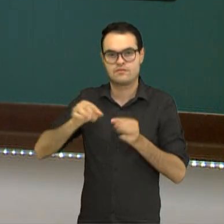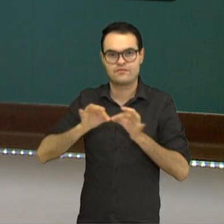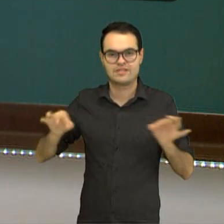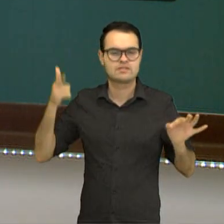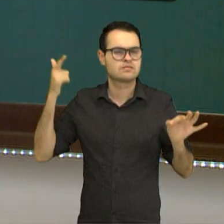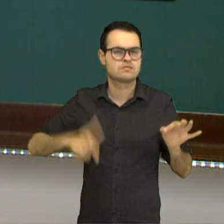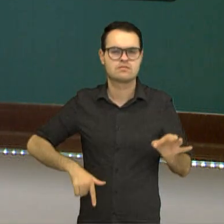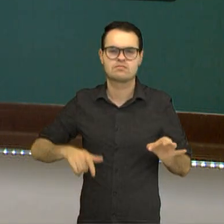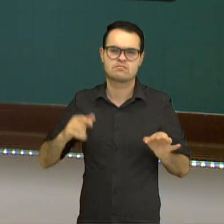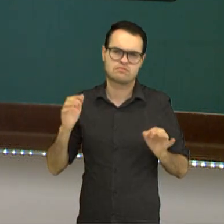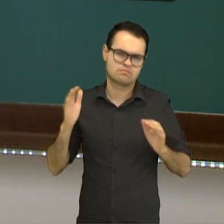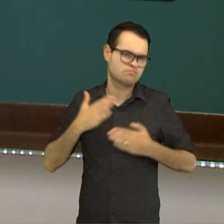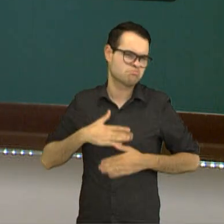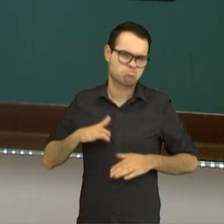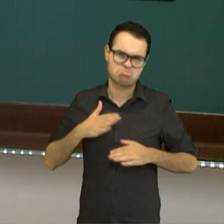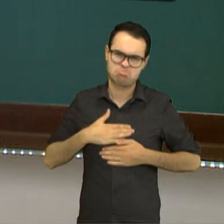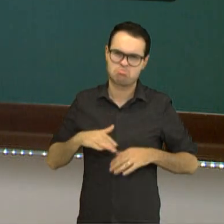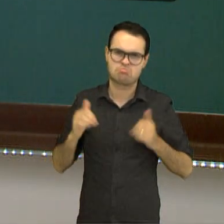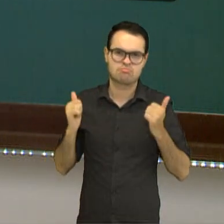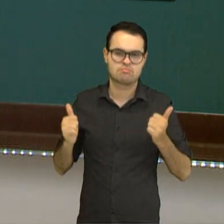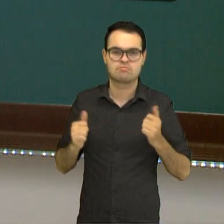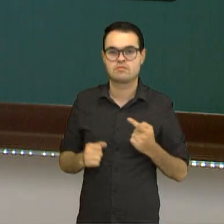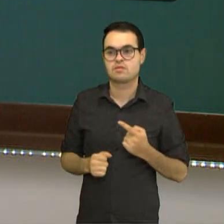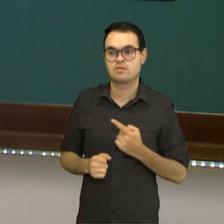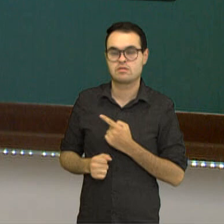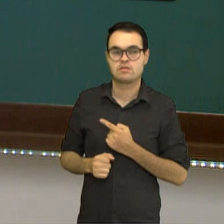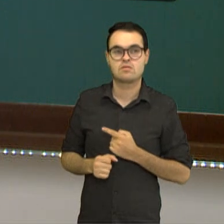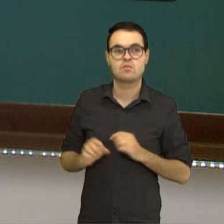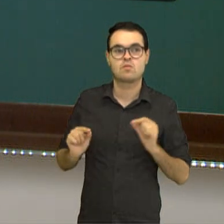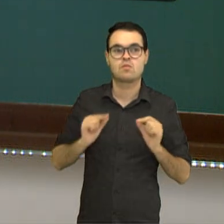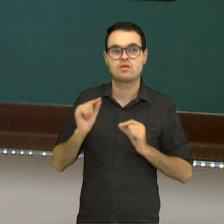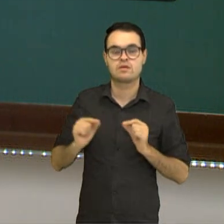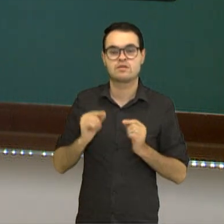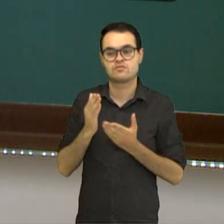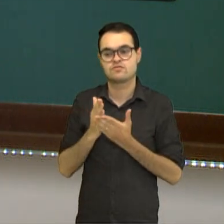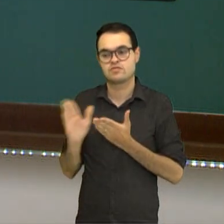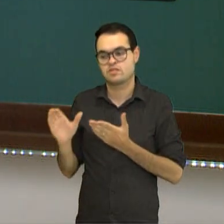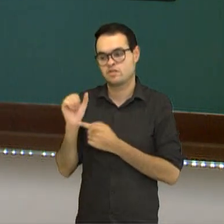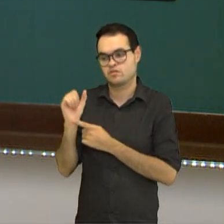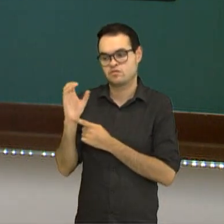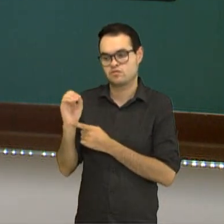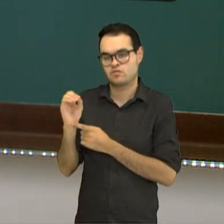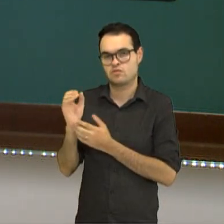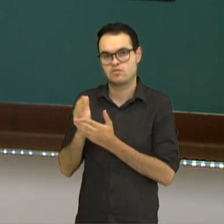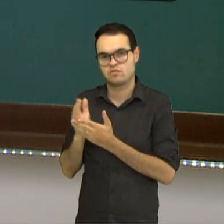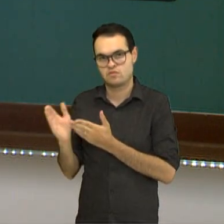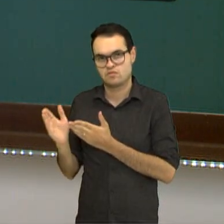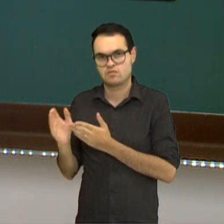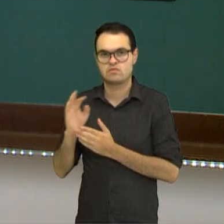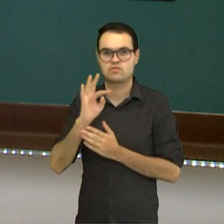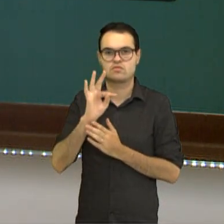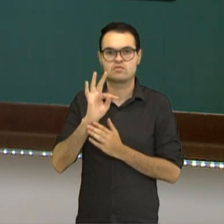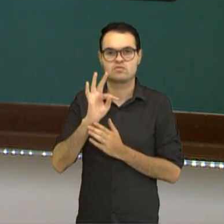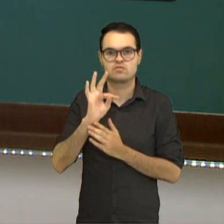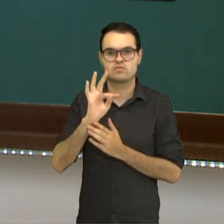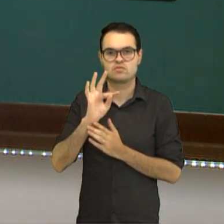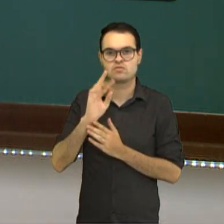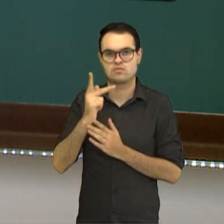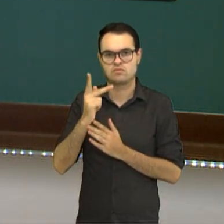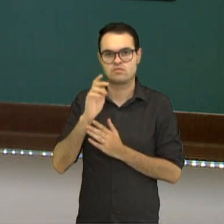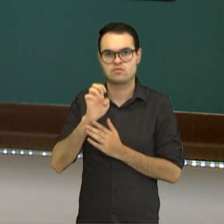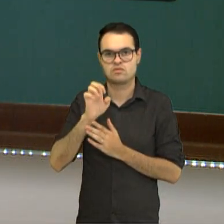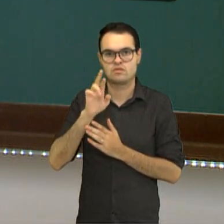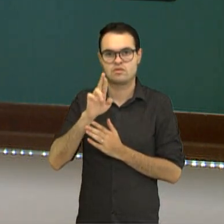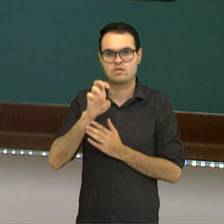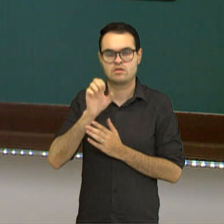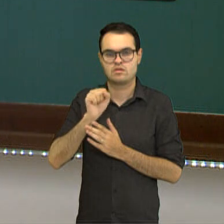fica bem tranquilo, né? No caso, seria o que era para tirar? A contração do there com o is, esse theirs, né? Daí